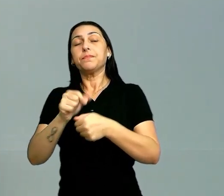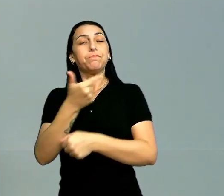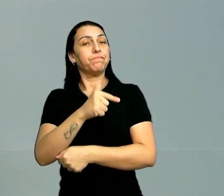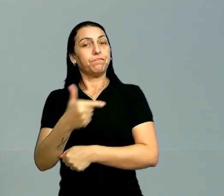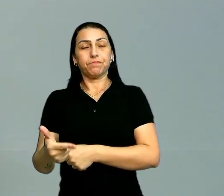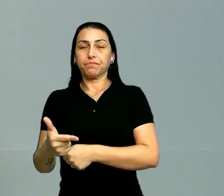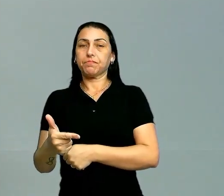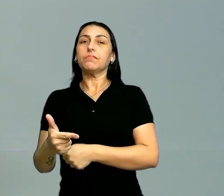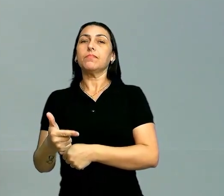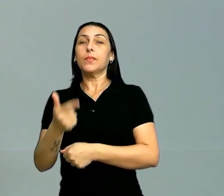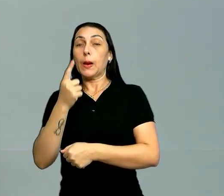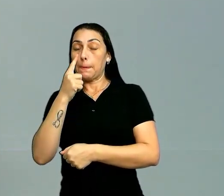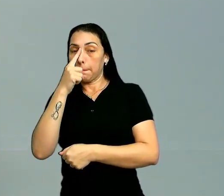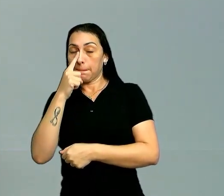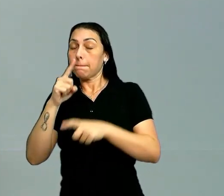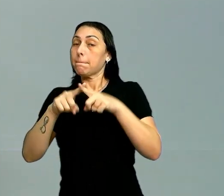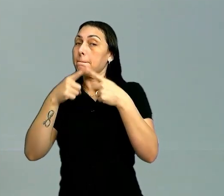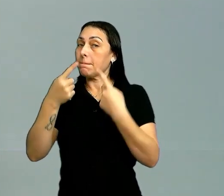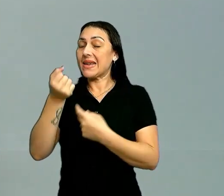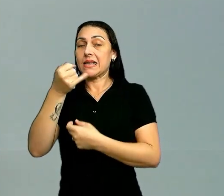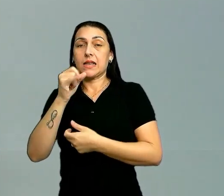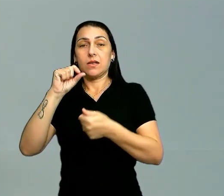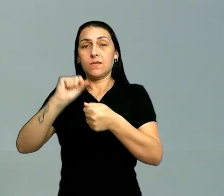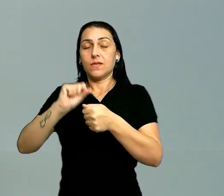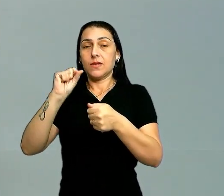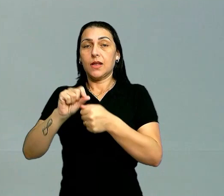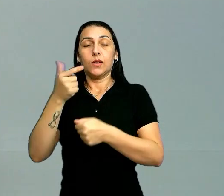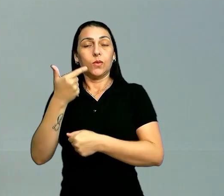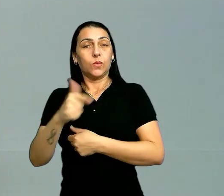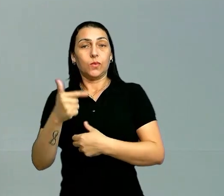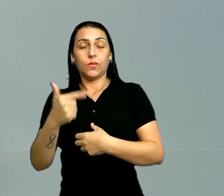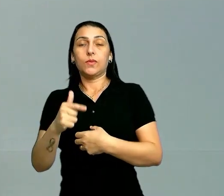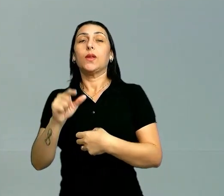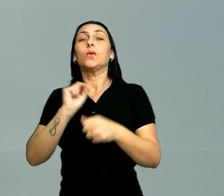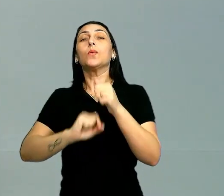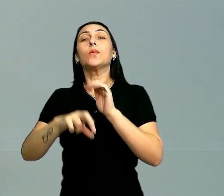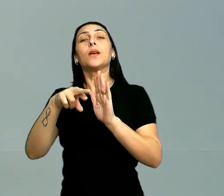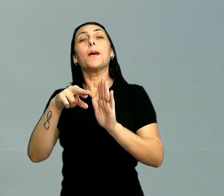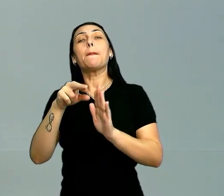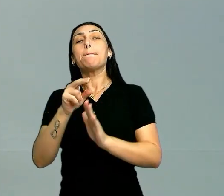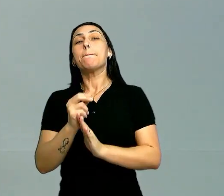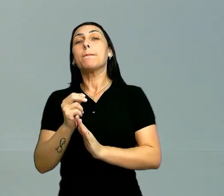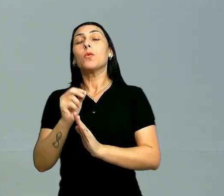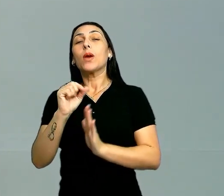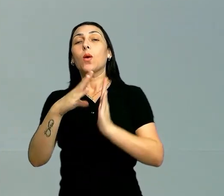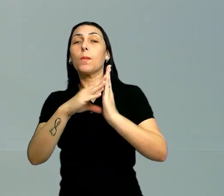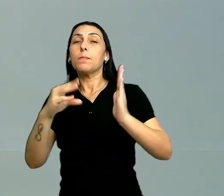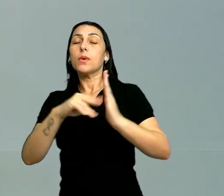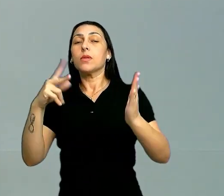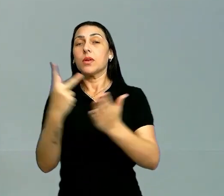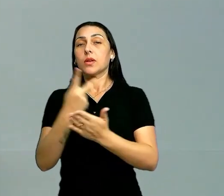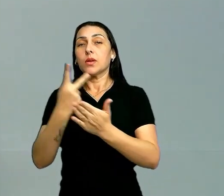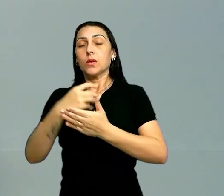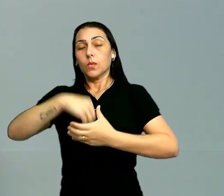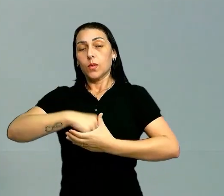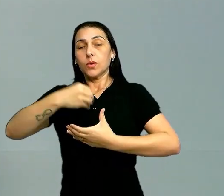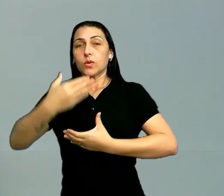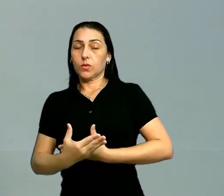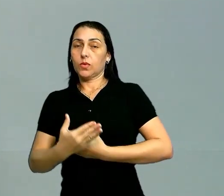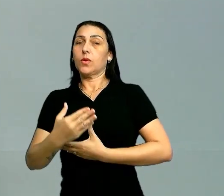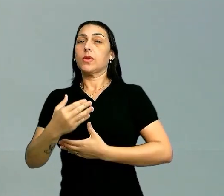ter maiores perigos. Mas mesmo se fizer, não está seguindo um mau exemplo, não está tomando uma atitude que